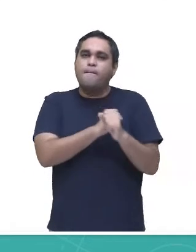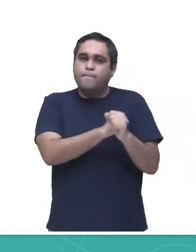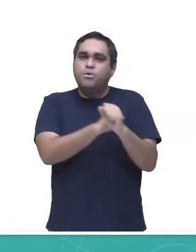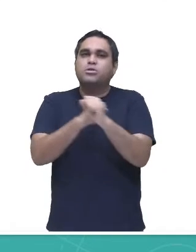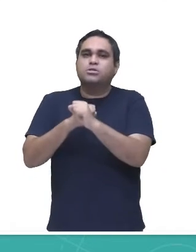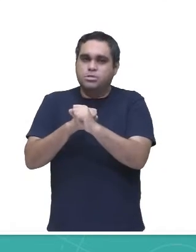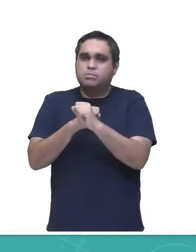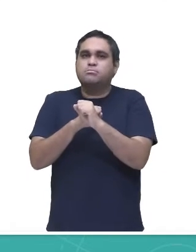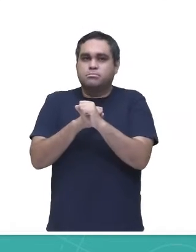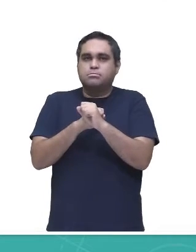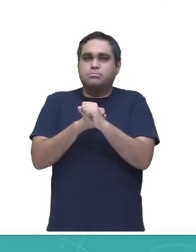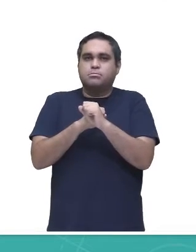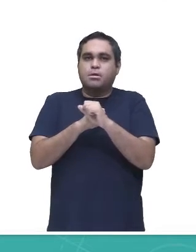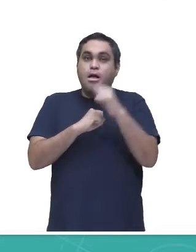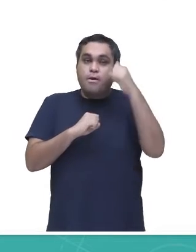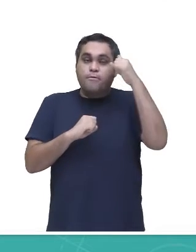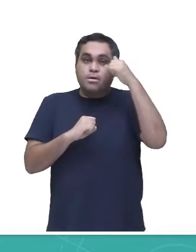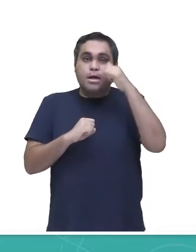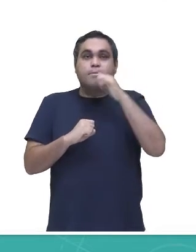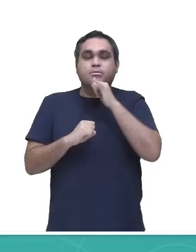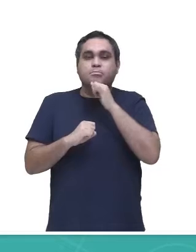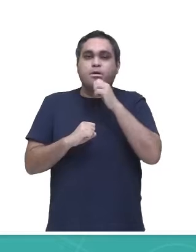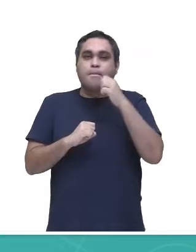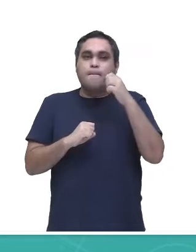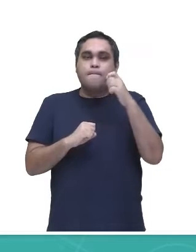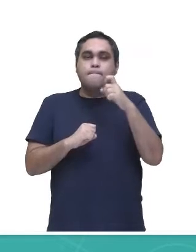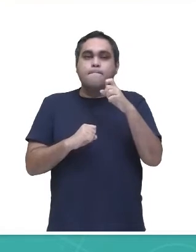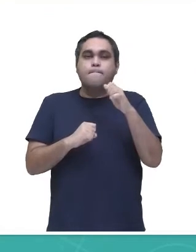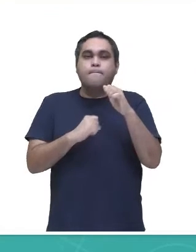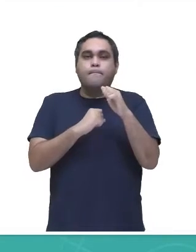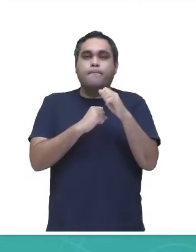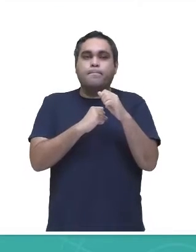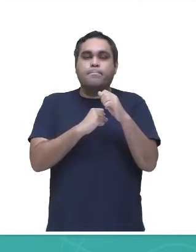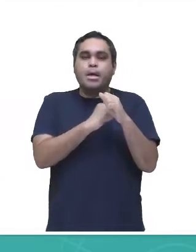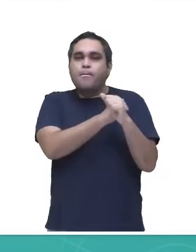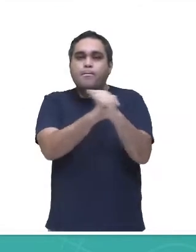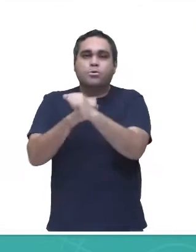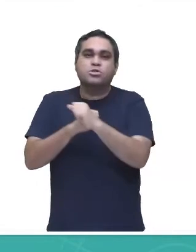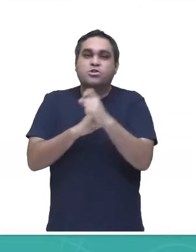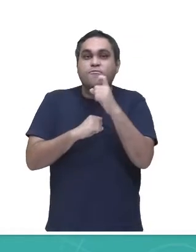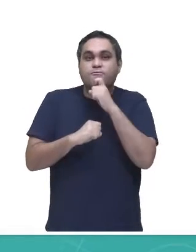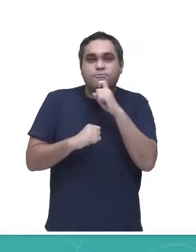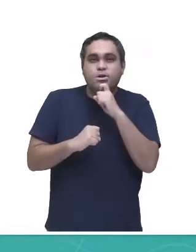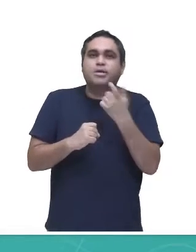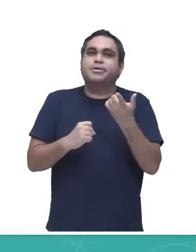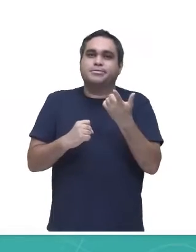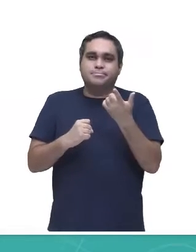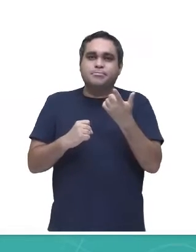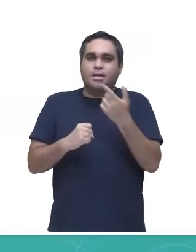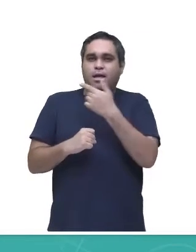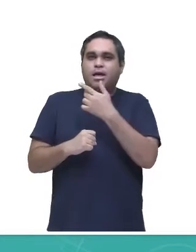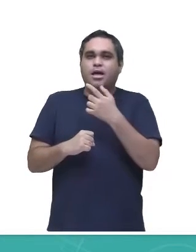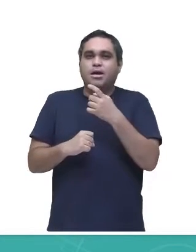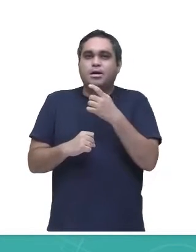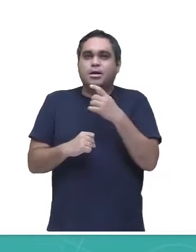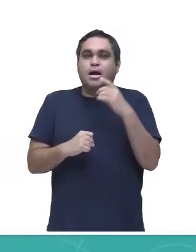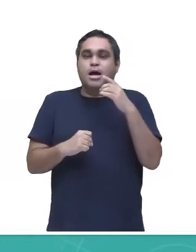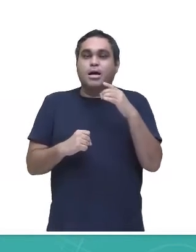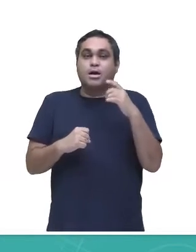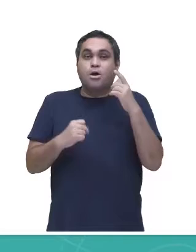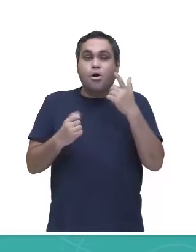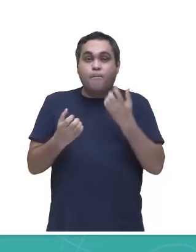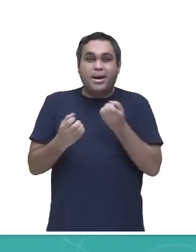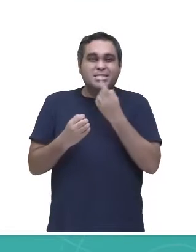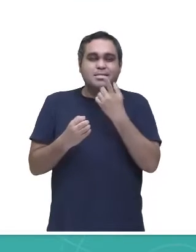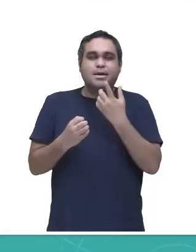calor, certo? Então a gente pode observar esse esqueminha das camadas aí da nossa pele, vimos também a camada